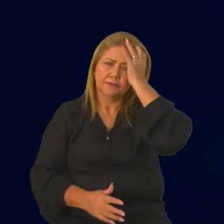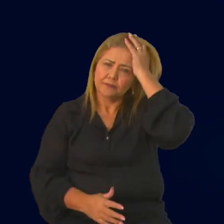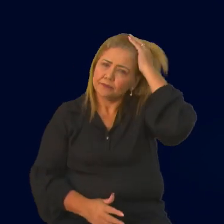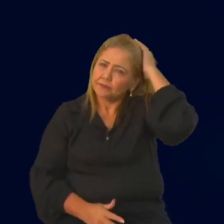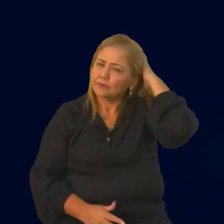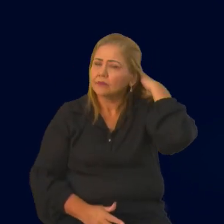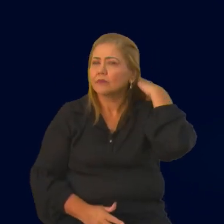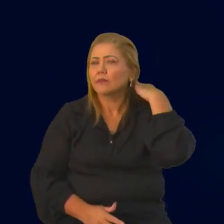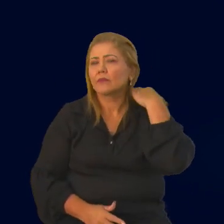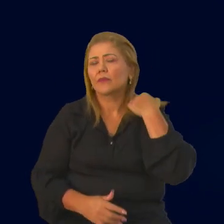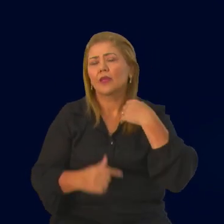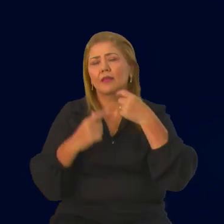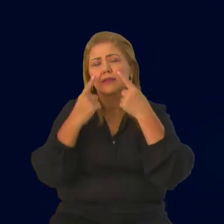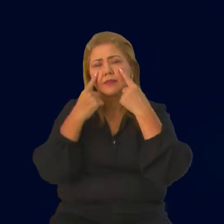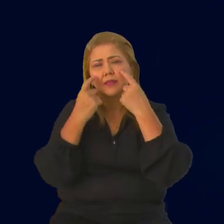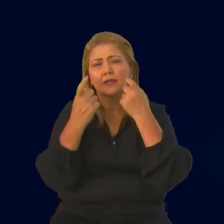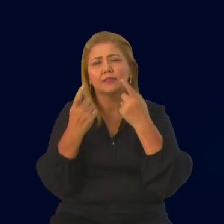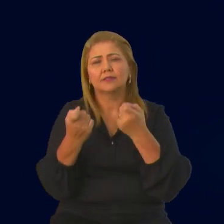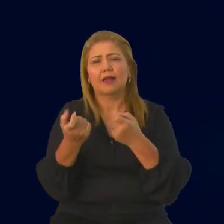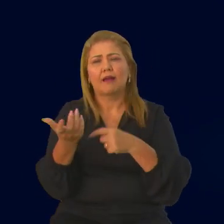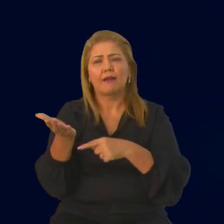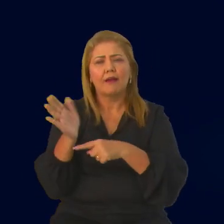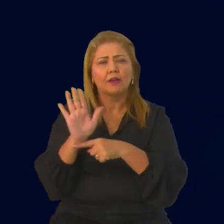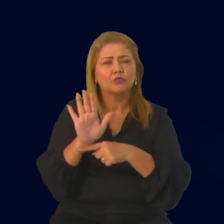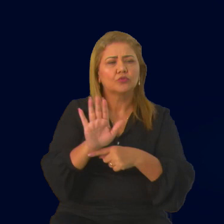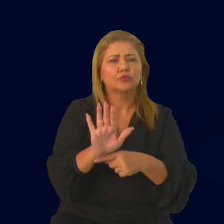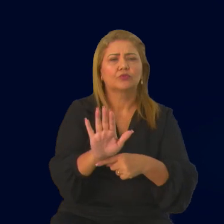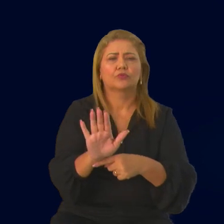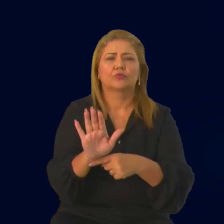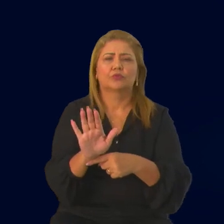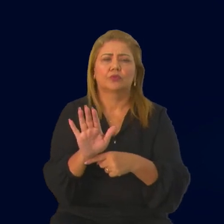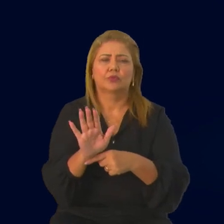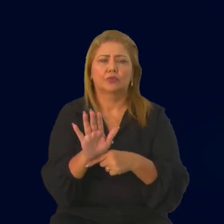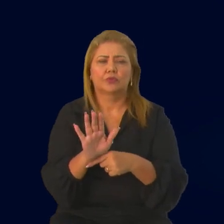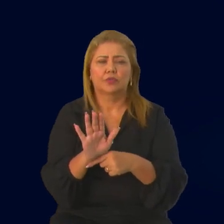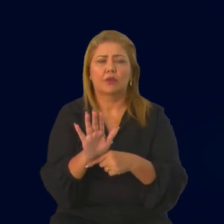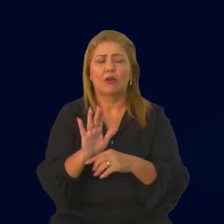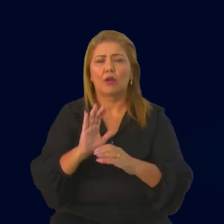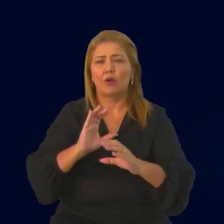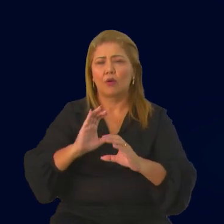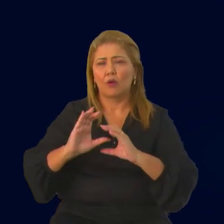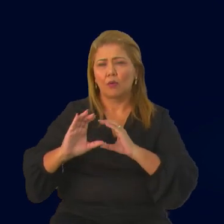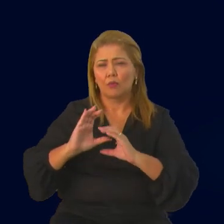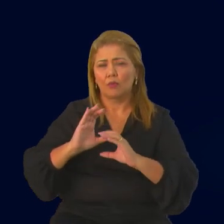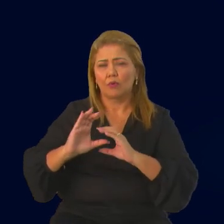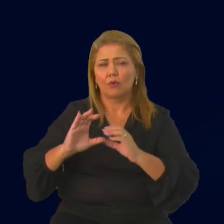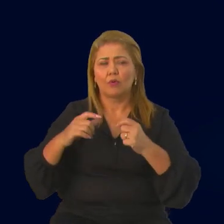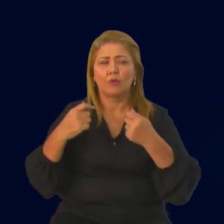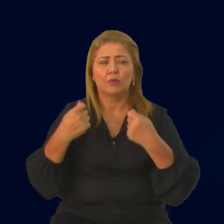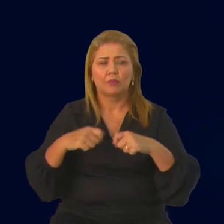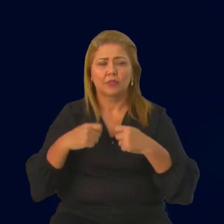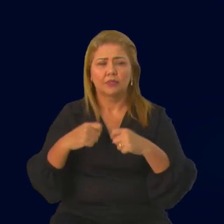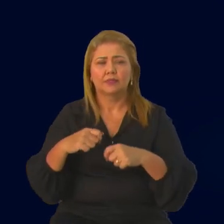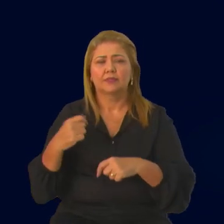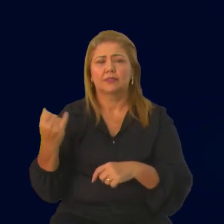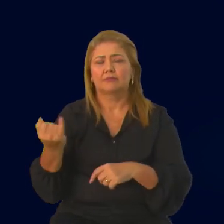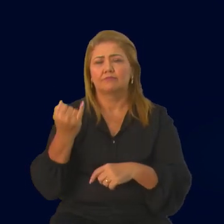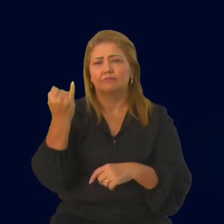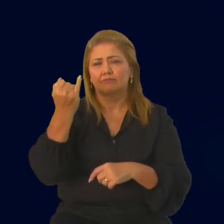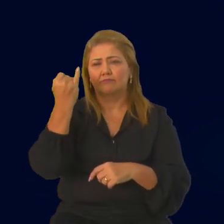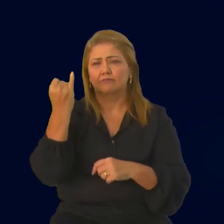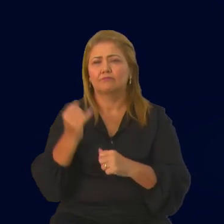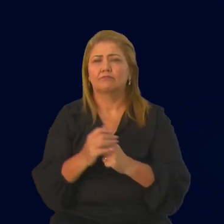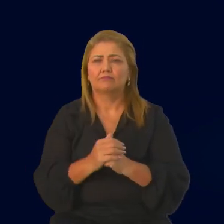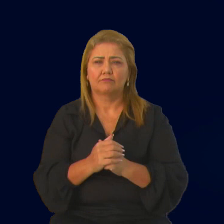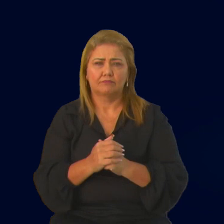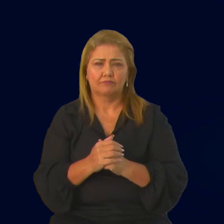Se interessarem, colaborarem. A comunicação precisa ser relevante.